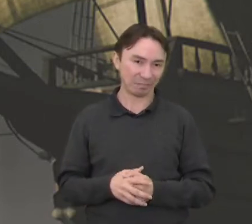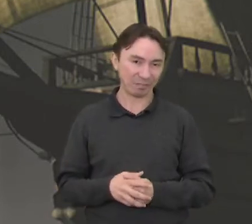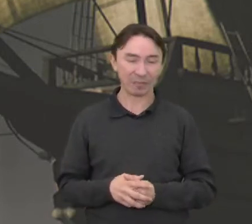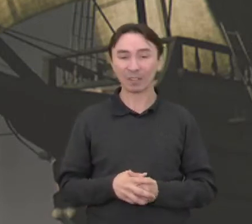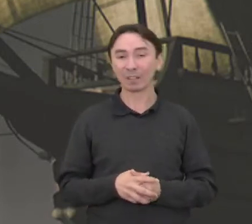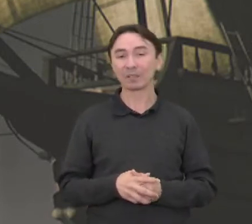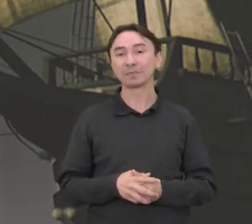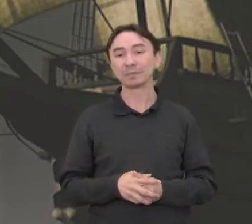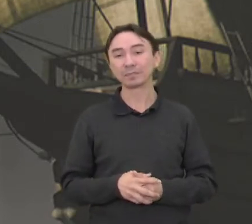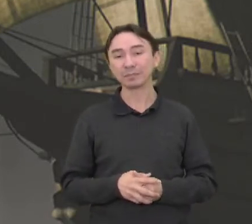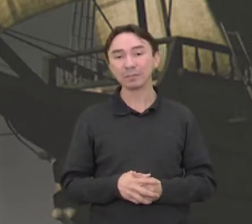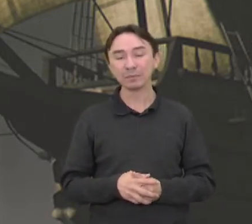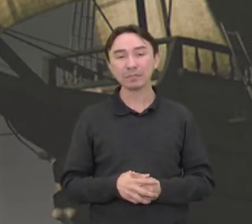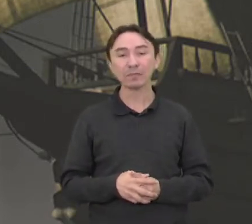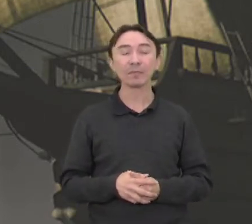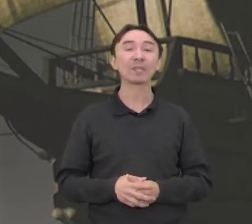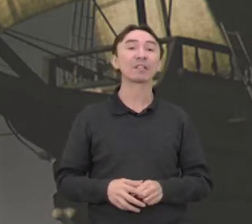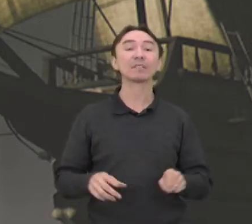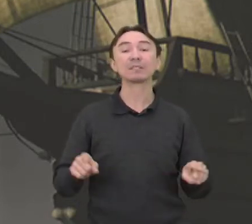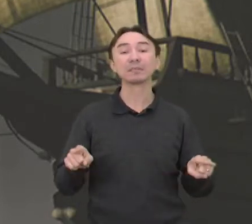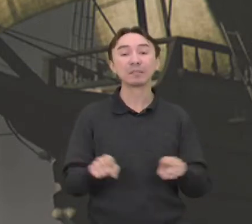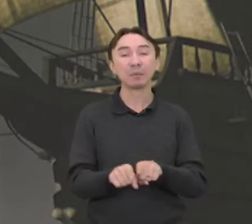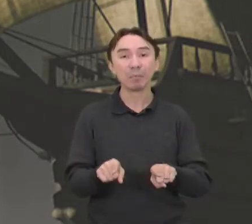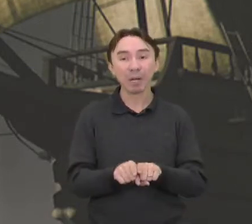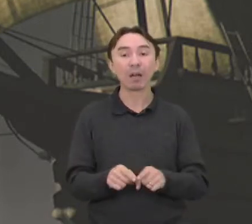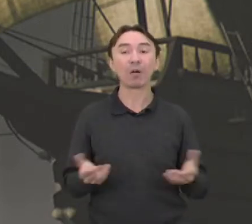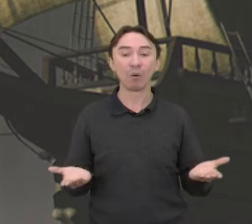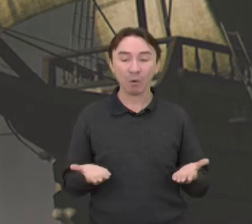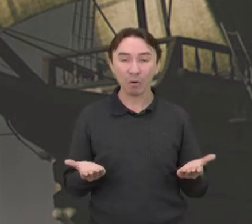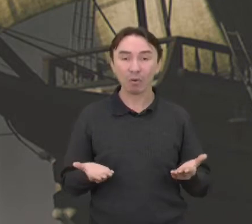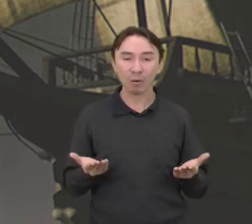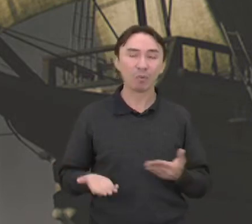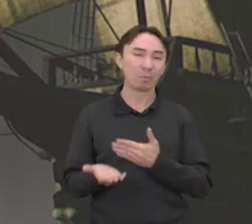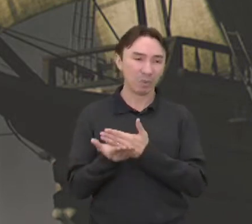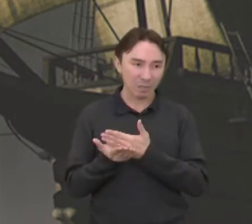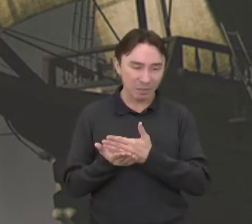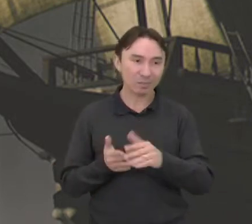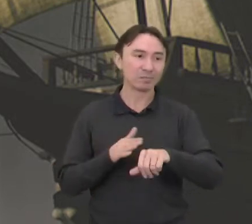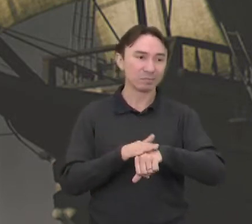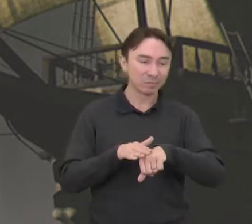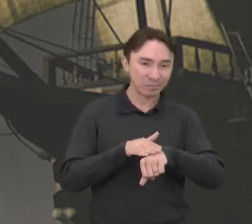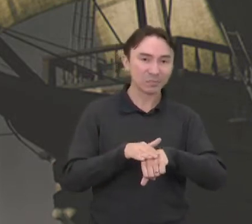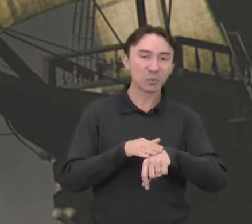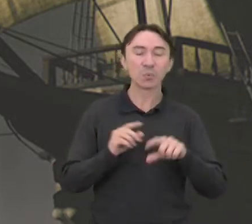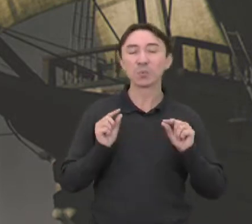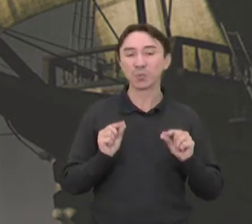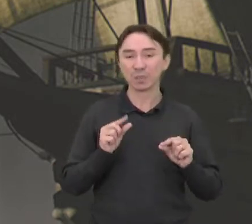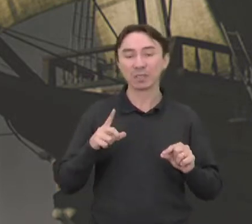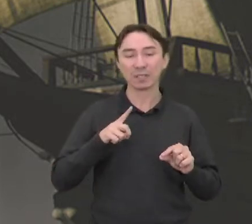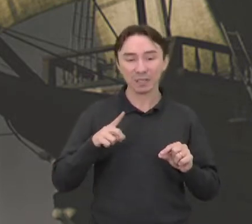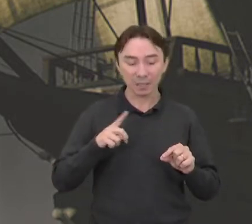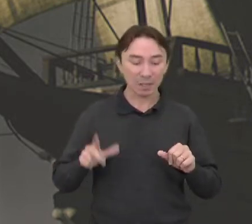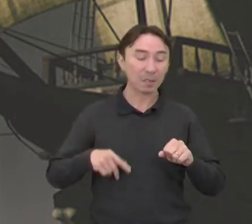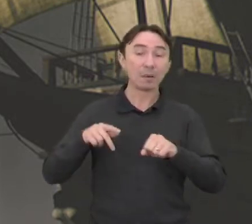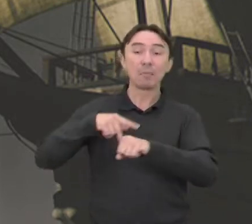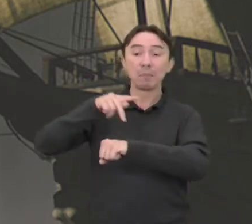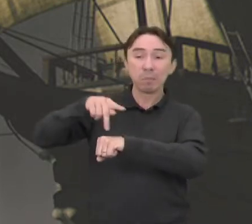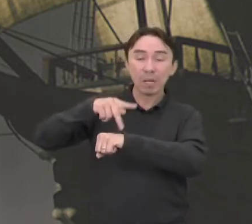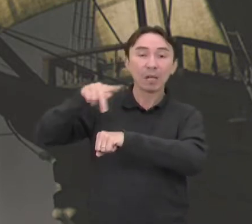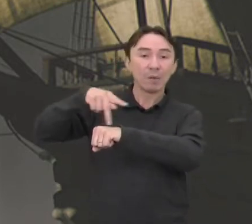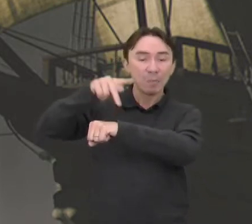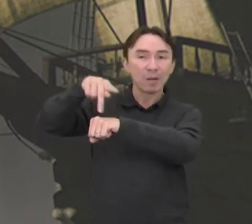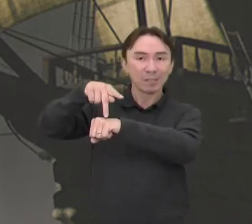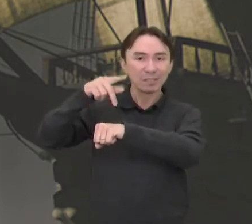E aí agora a gente vai começar a falar mais especificamente dos países que participaram desse colonialismo, ou seja, dessa conquista